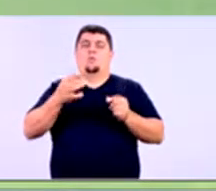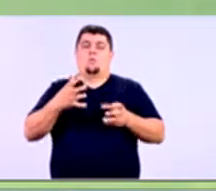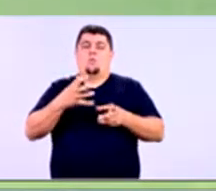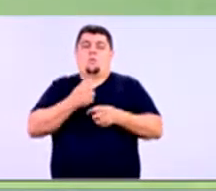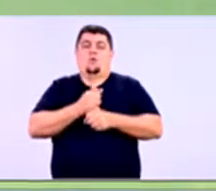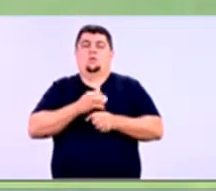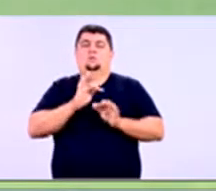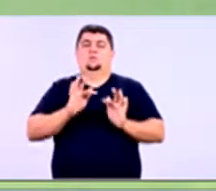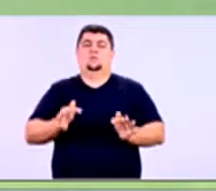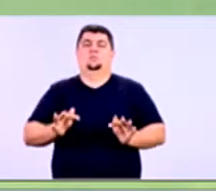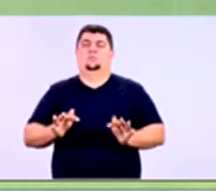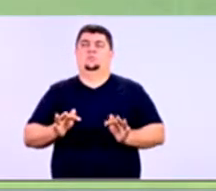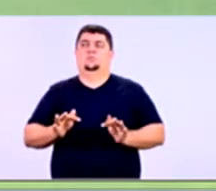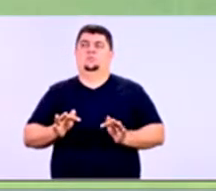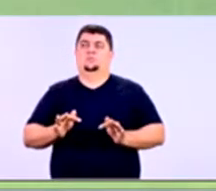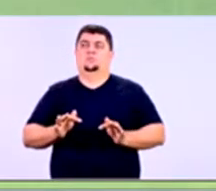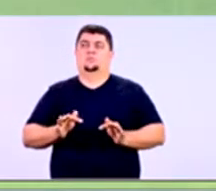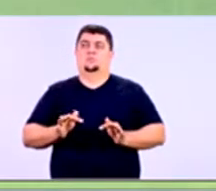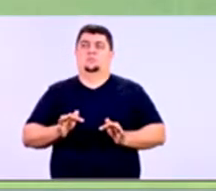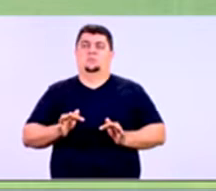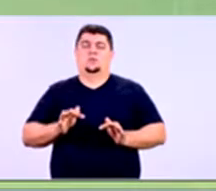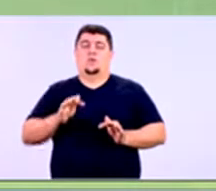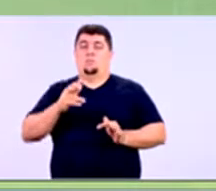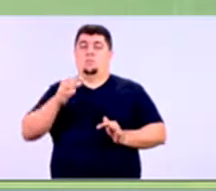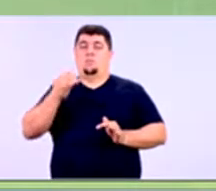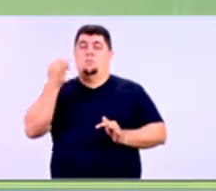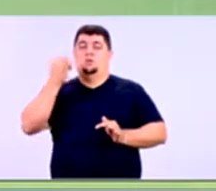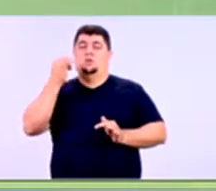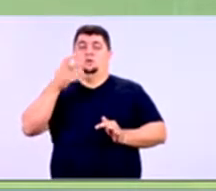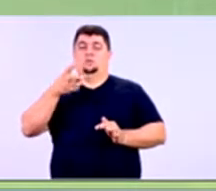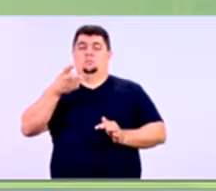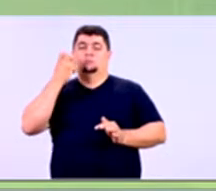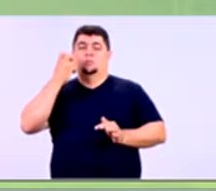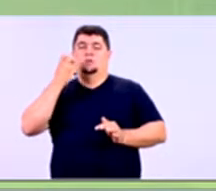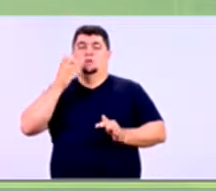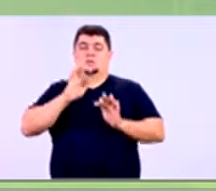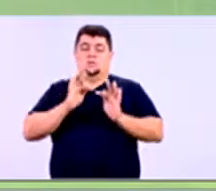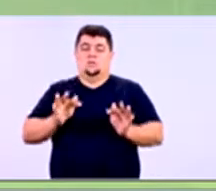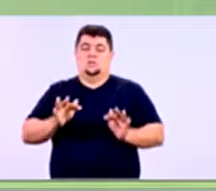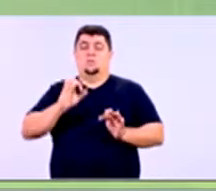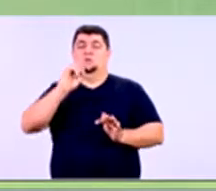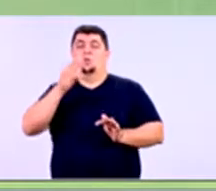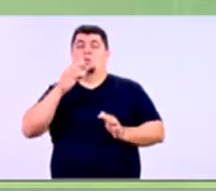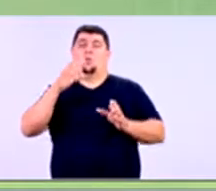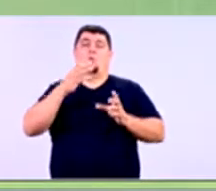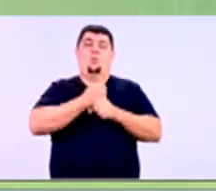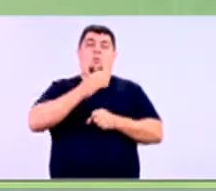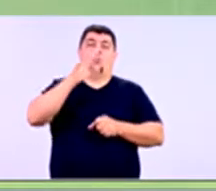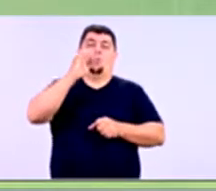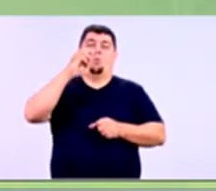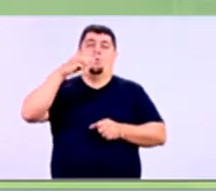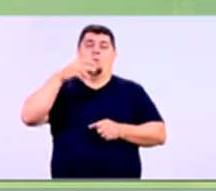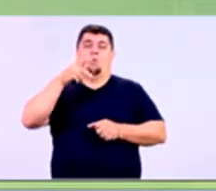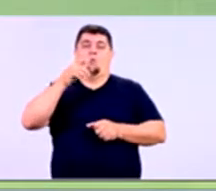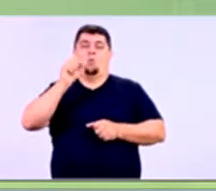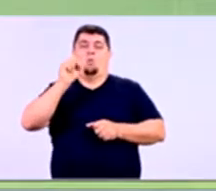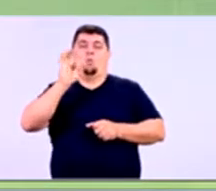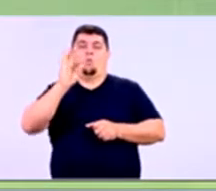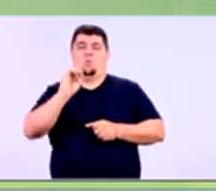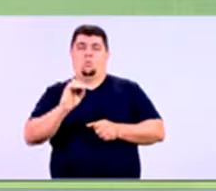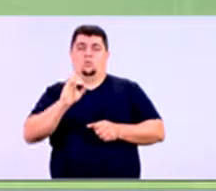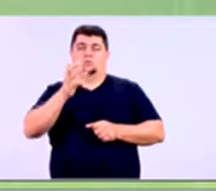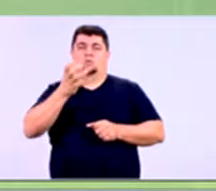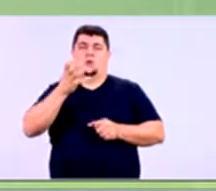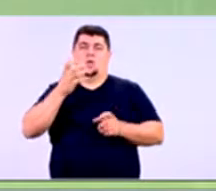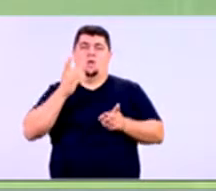simples. Então, sempre identifique se é simples ou composto. Se eu quero achar o montante, eu quero achar